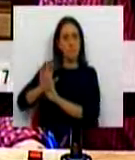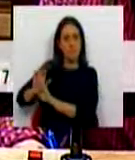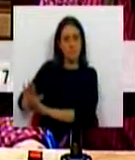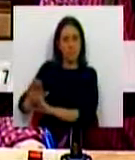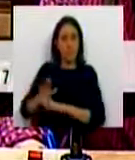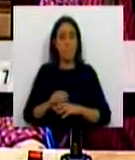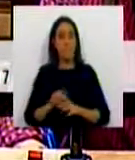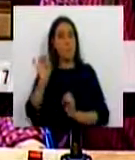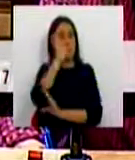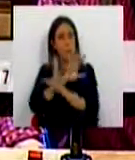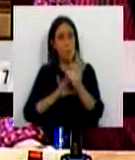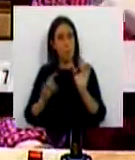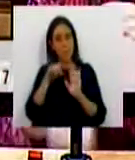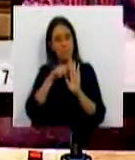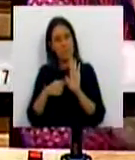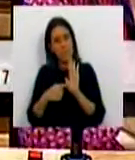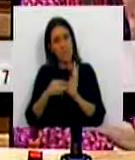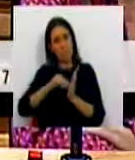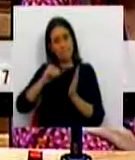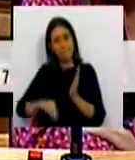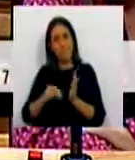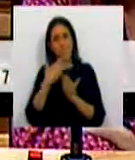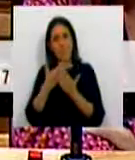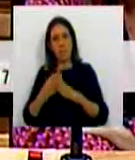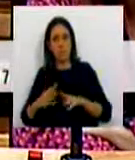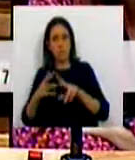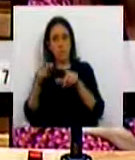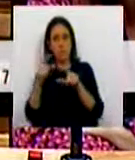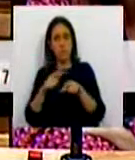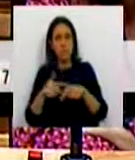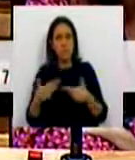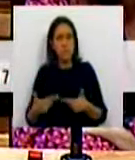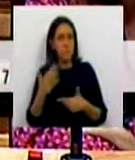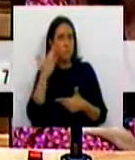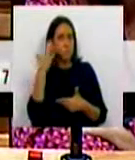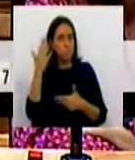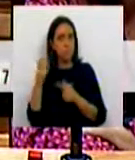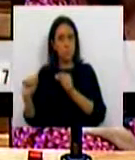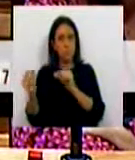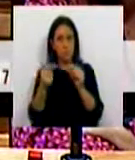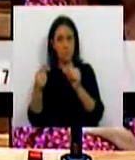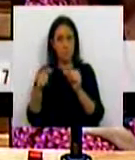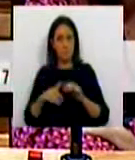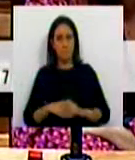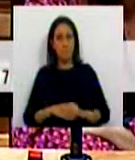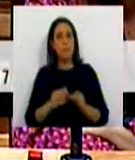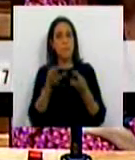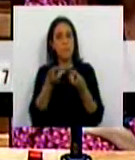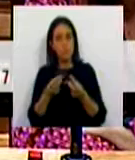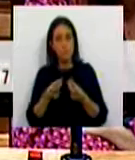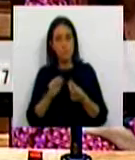estão enquadradas no Pacto de Estabilidade e Crescimento, que está atualmente em discussão. Na discussão do Orçamento de